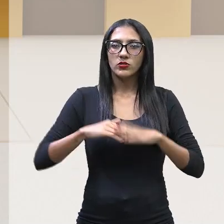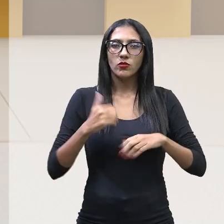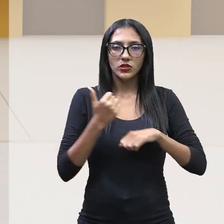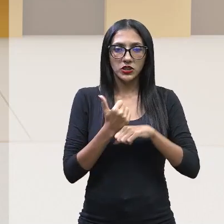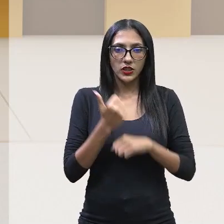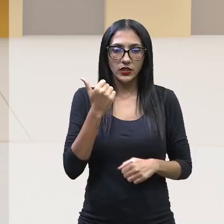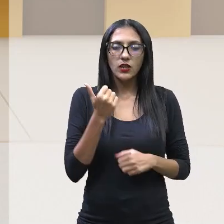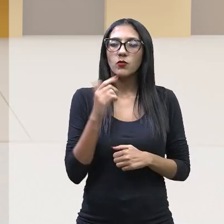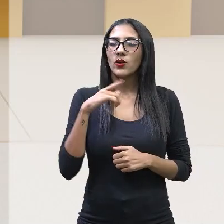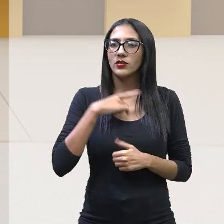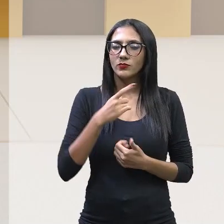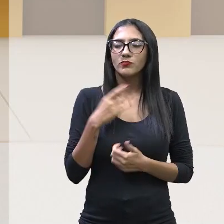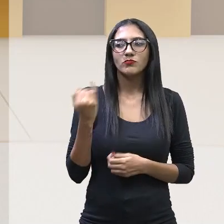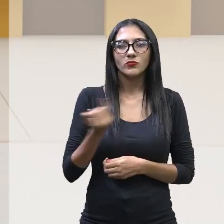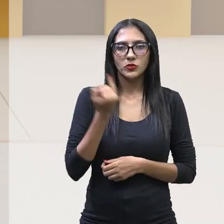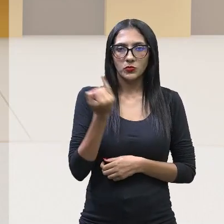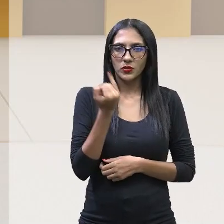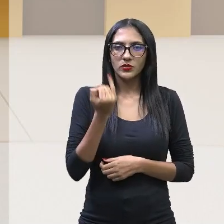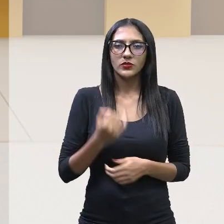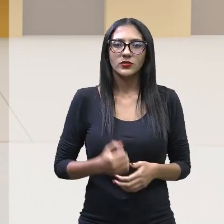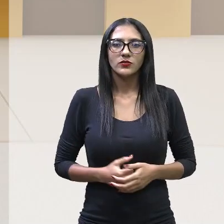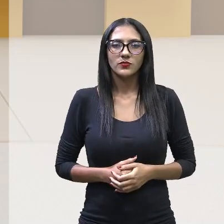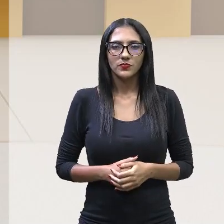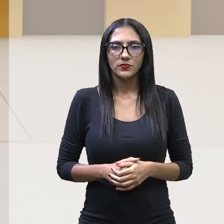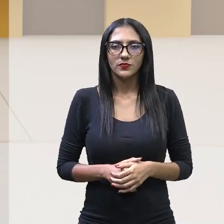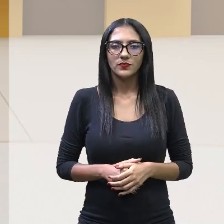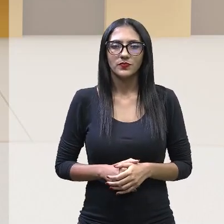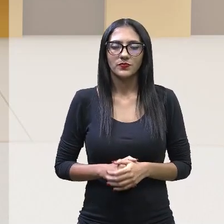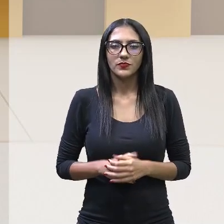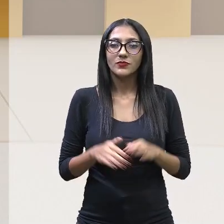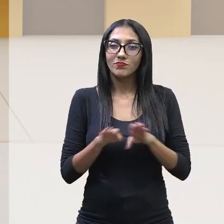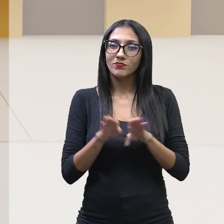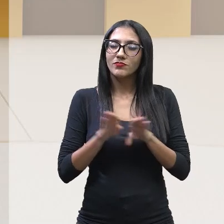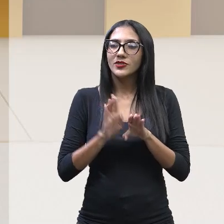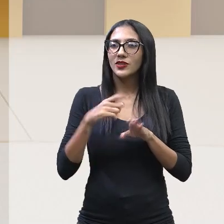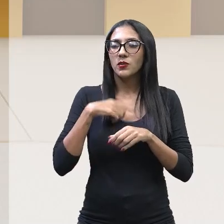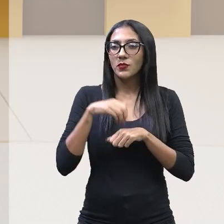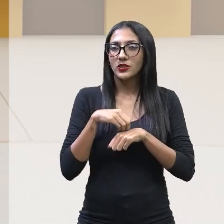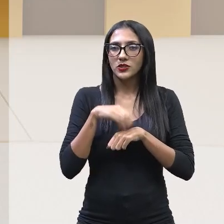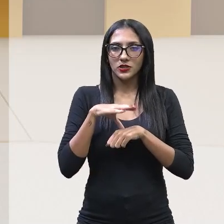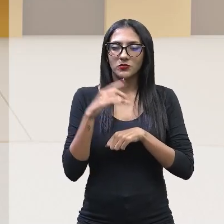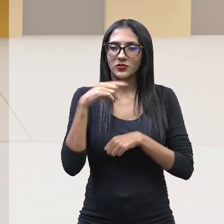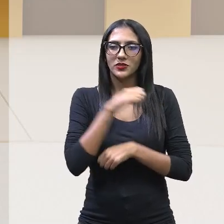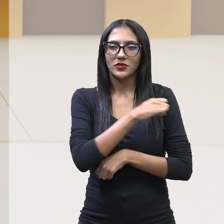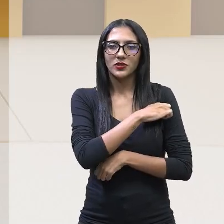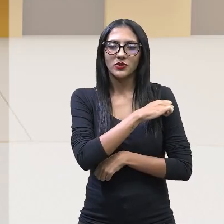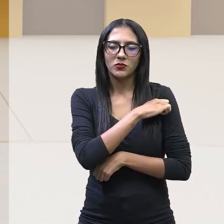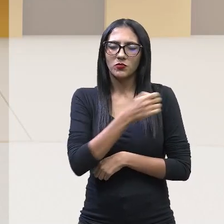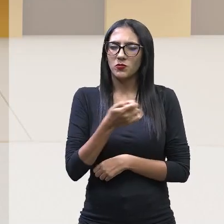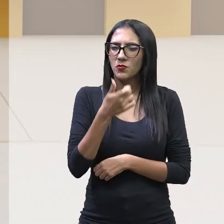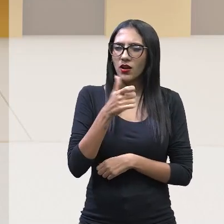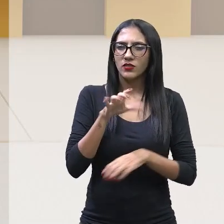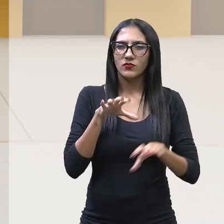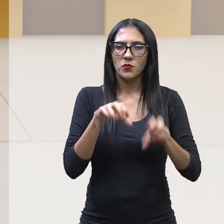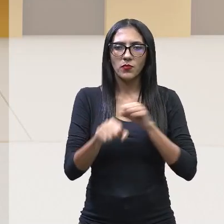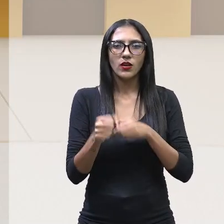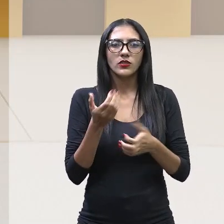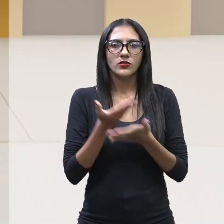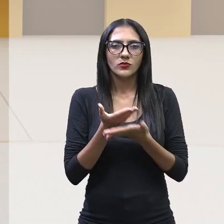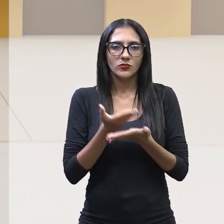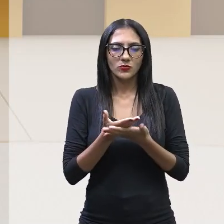necessário. Pois é, já acaba sendo uma boa dica aí para os nossos alunos, hein? Para vocês que logo mais concluem o ensino médio, seguem aí